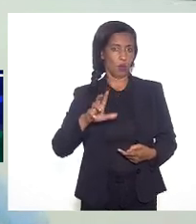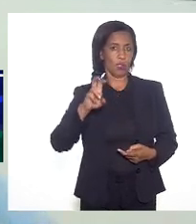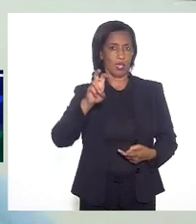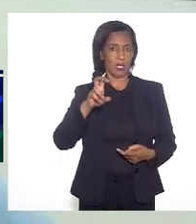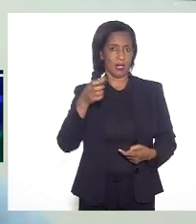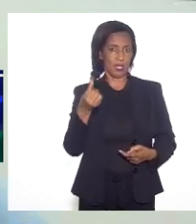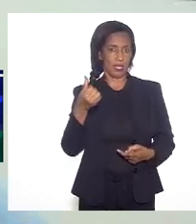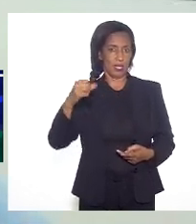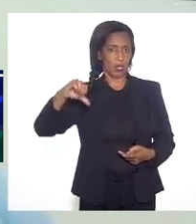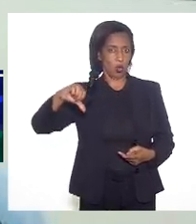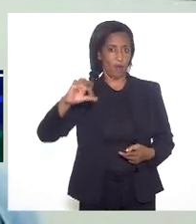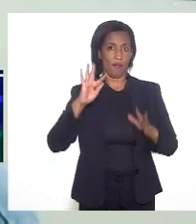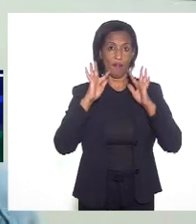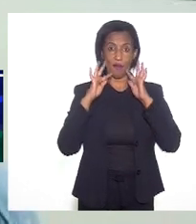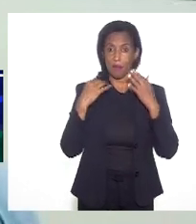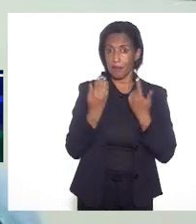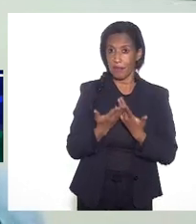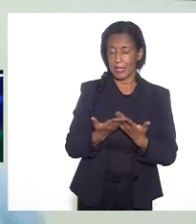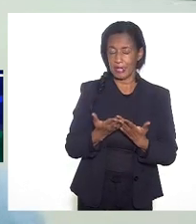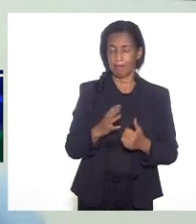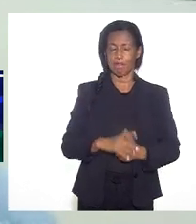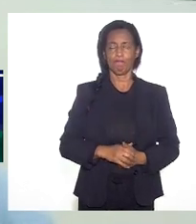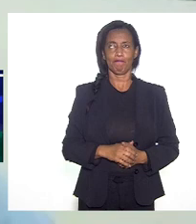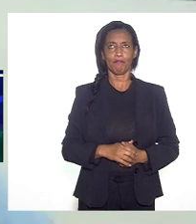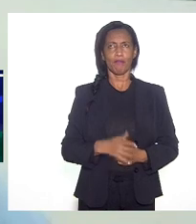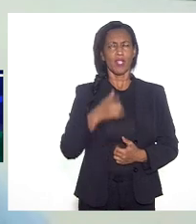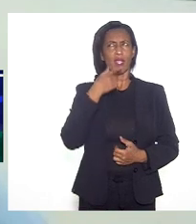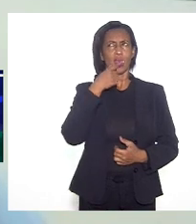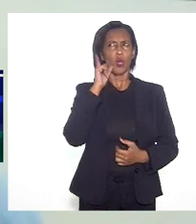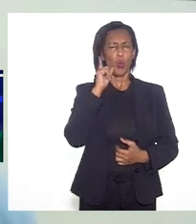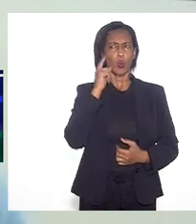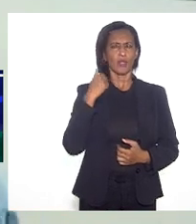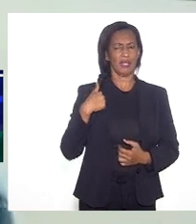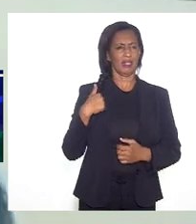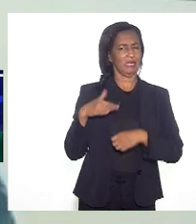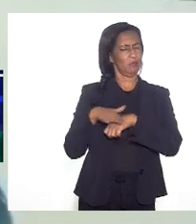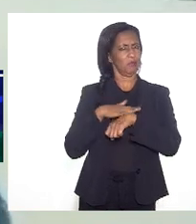42.569 famílias. E aqui em discurso ontem,